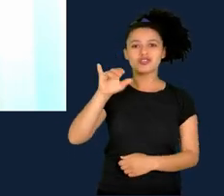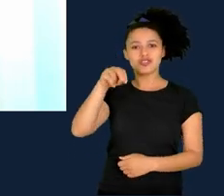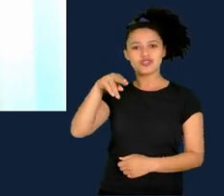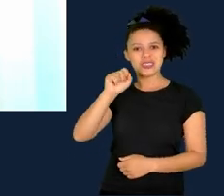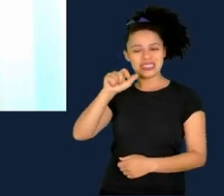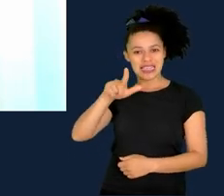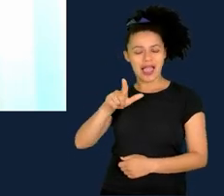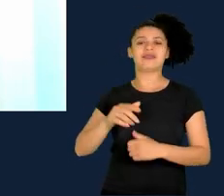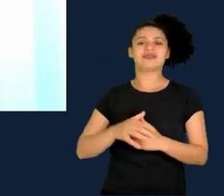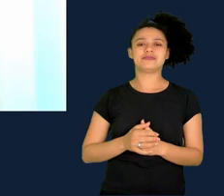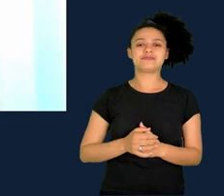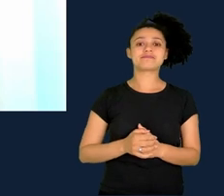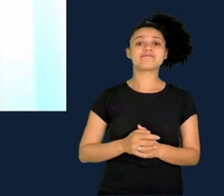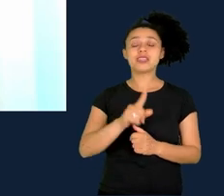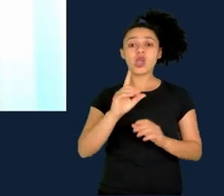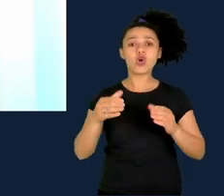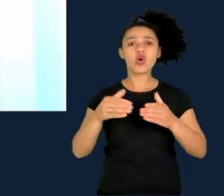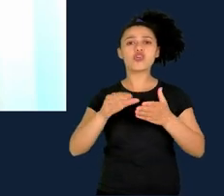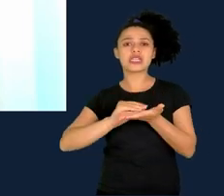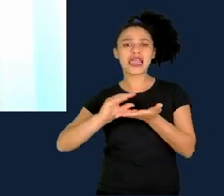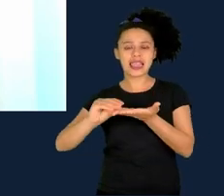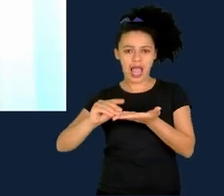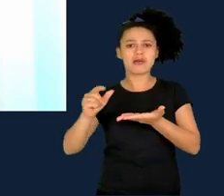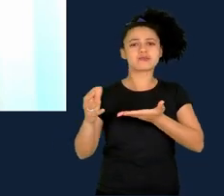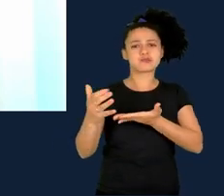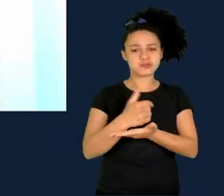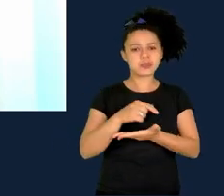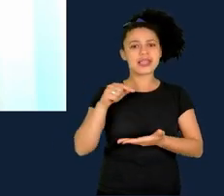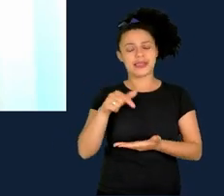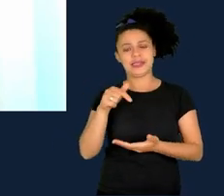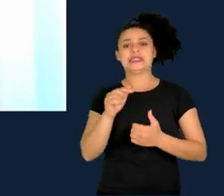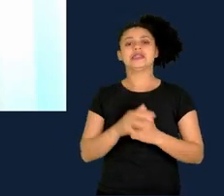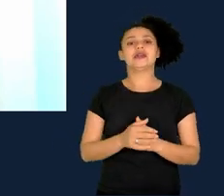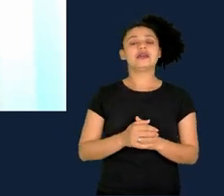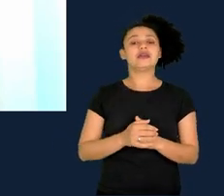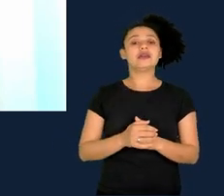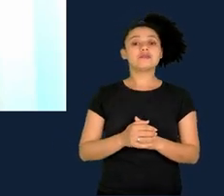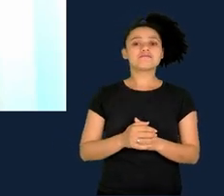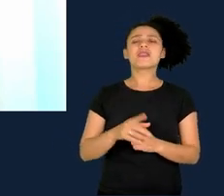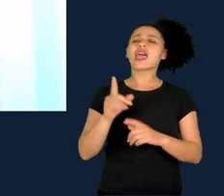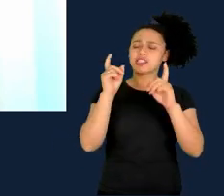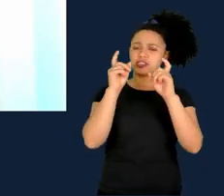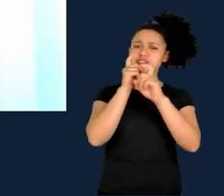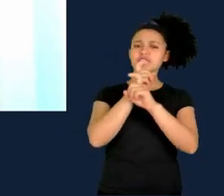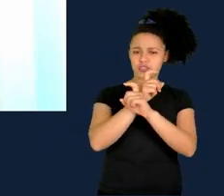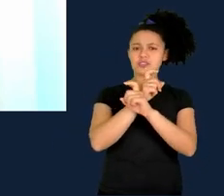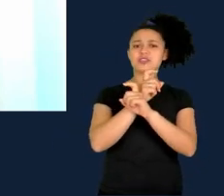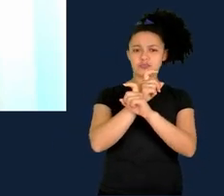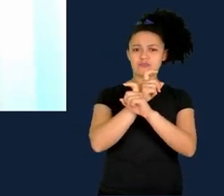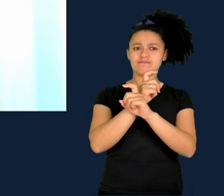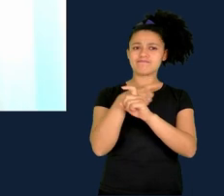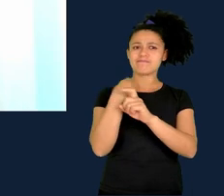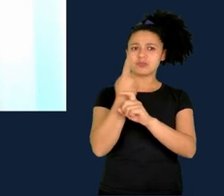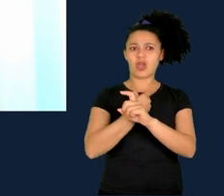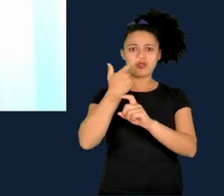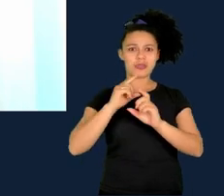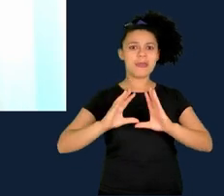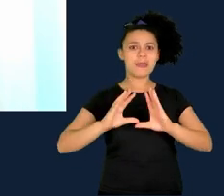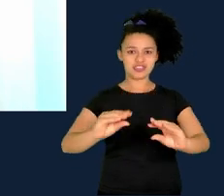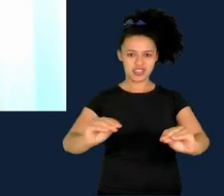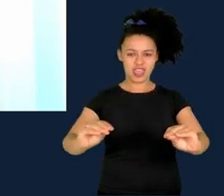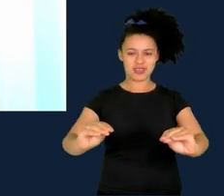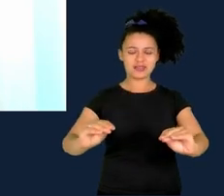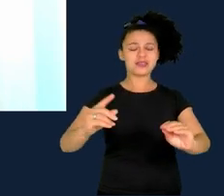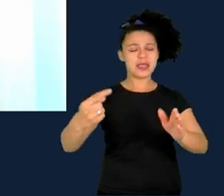dados são inerentemente pegajosos e é difícil botar as nossas mãos ali. Então, há essa